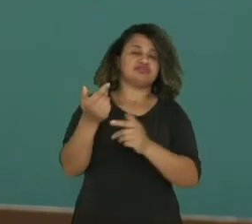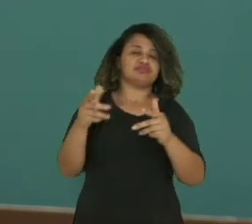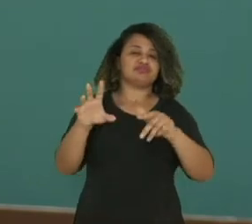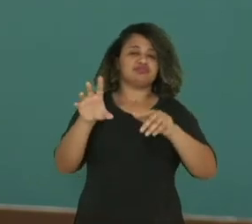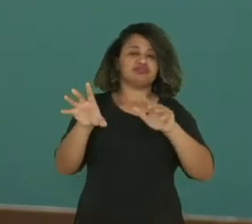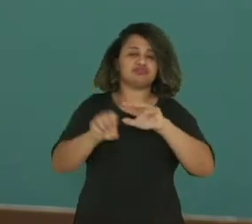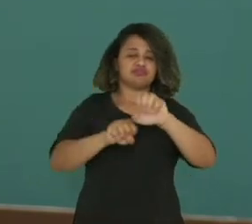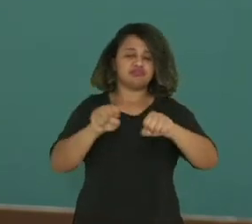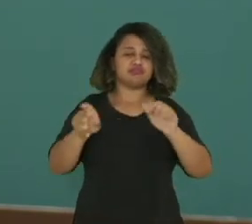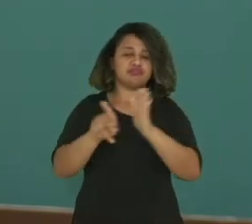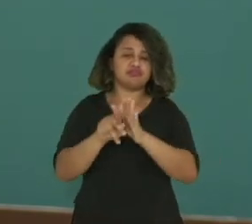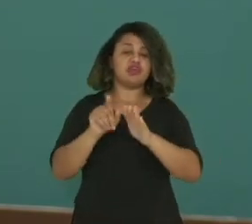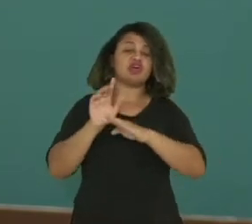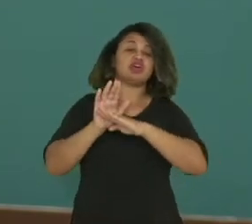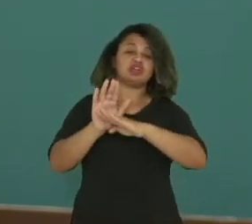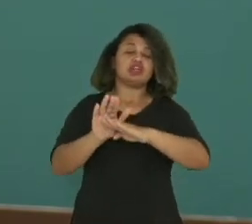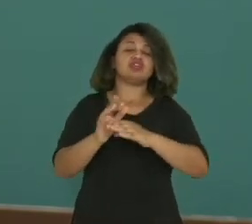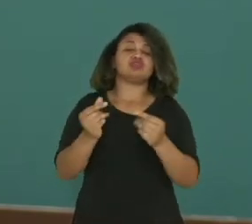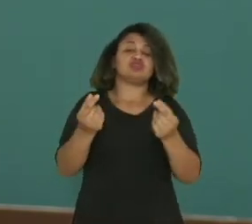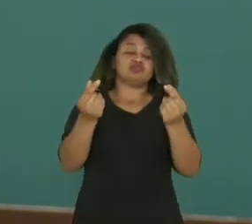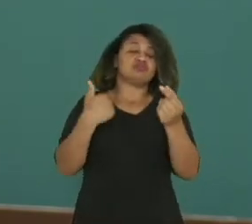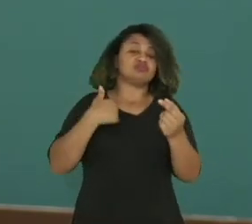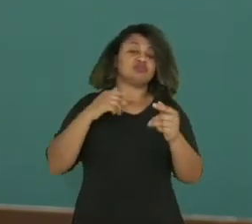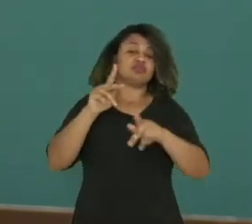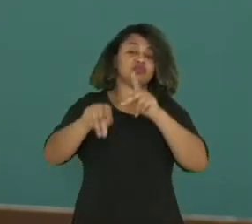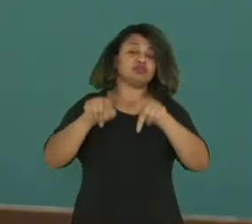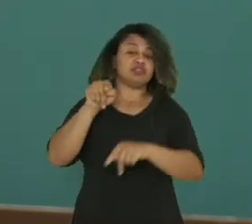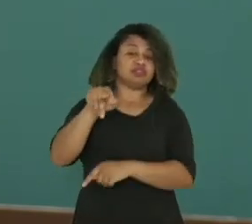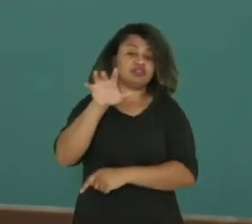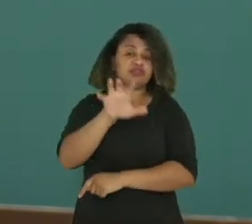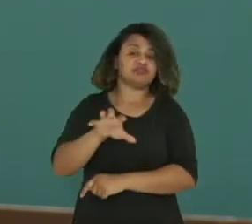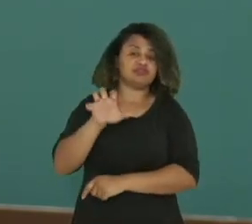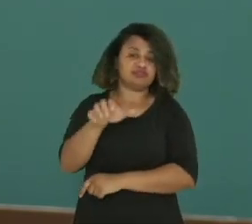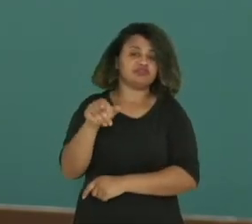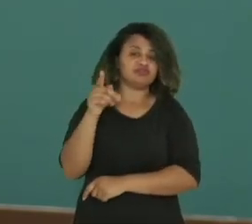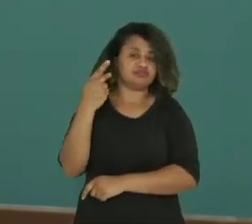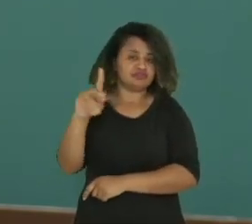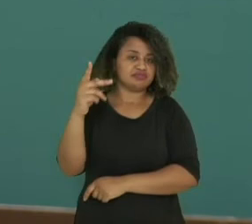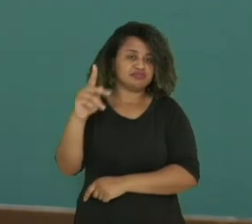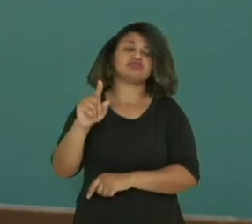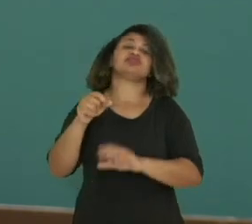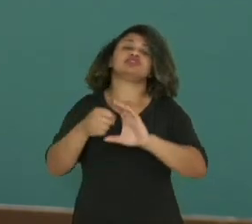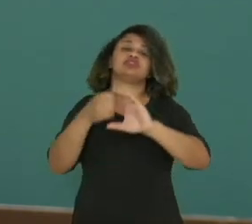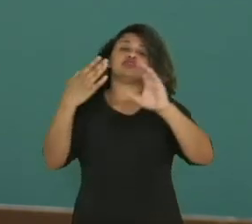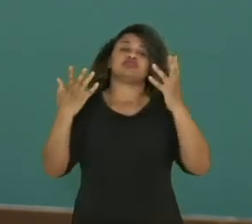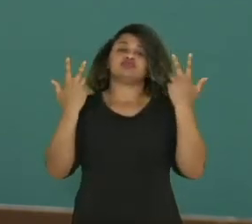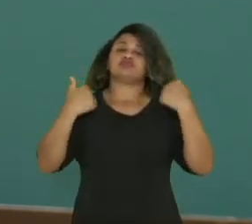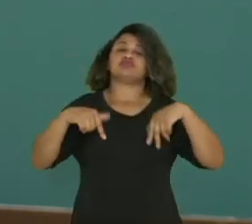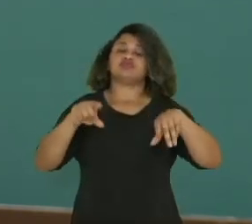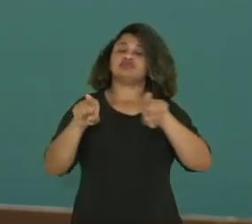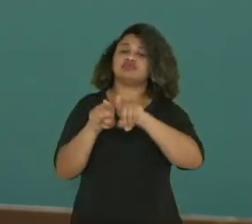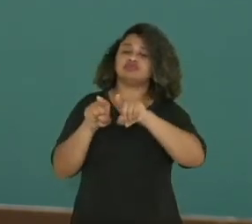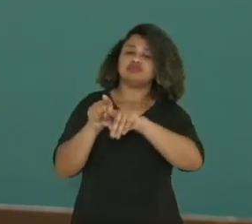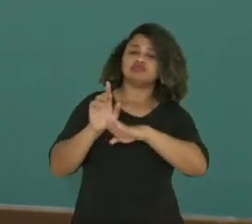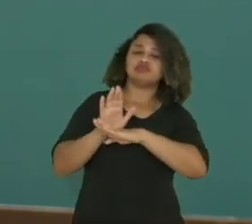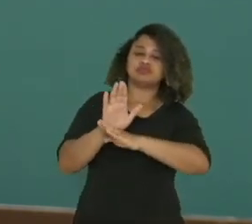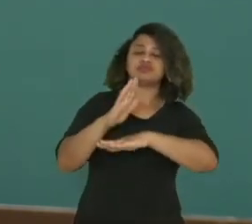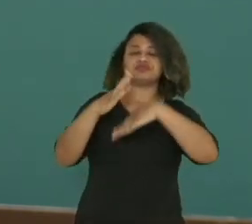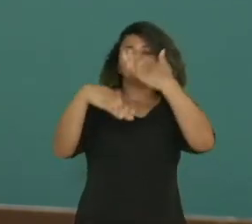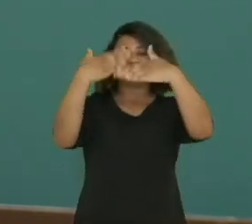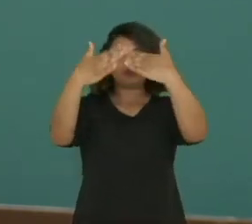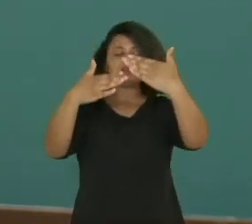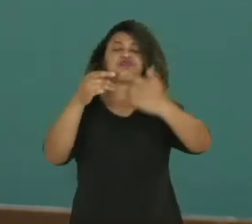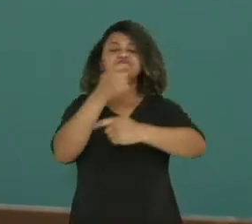vão ajudar na renda da população local. Então, as características naturais também favorecem o